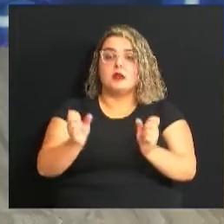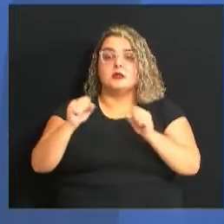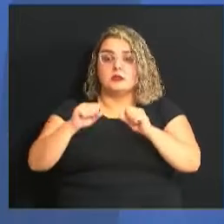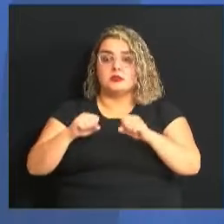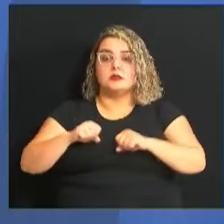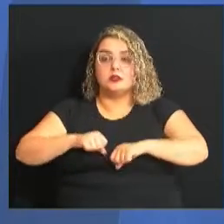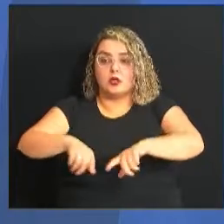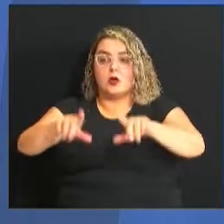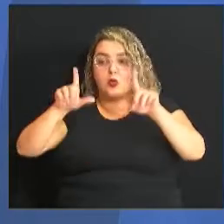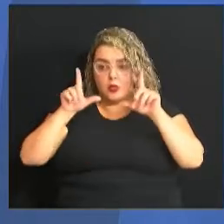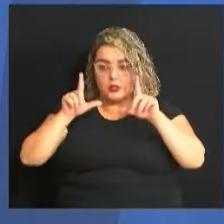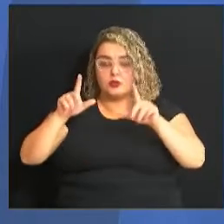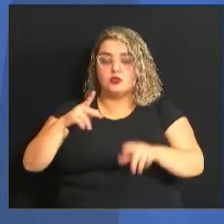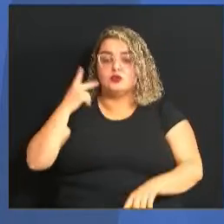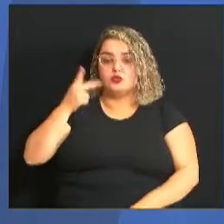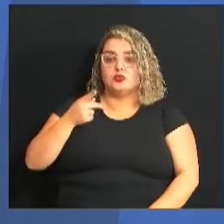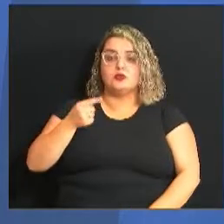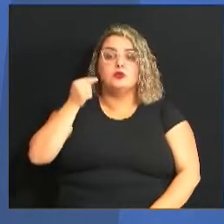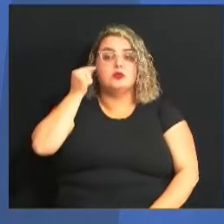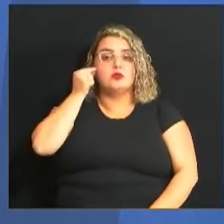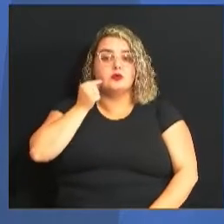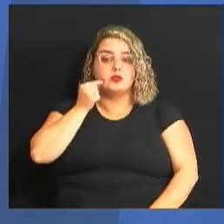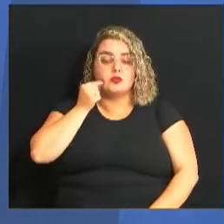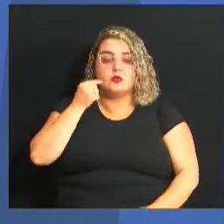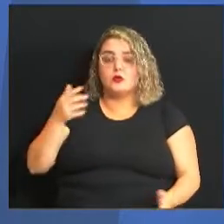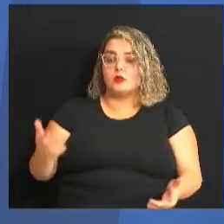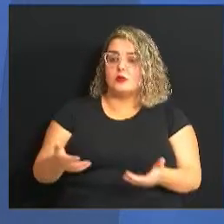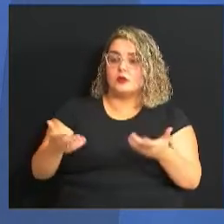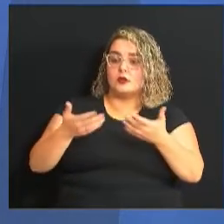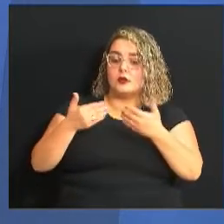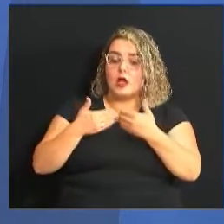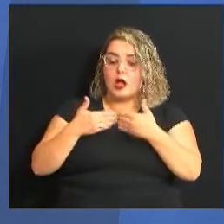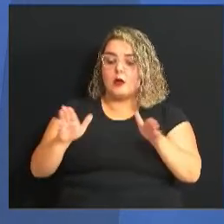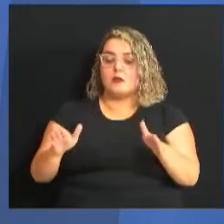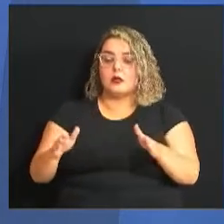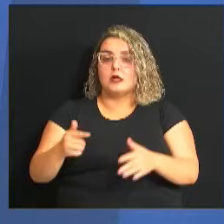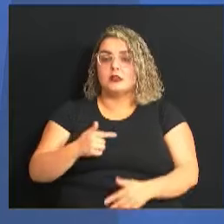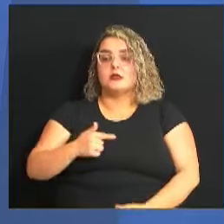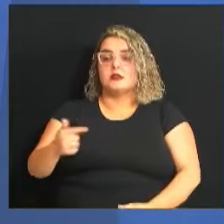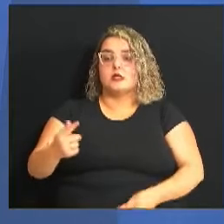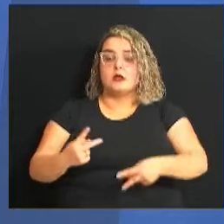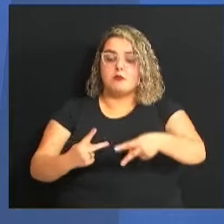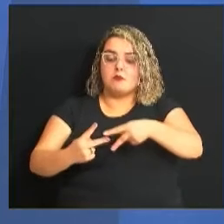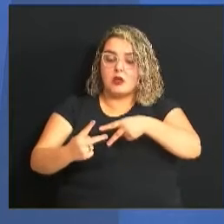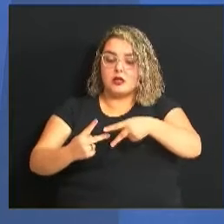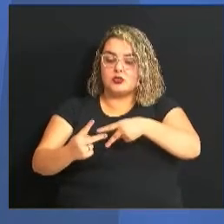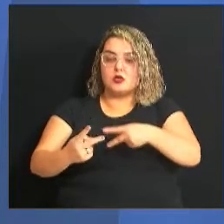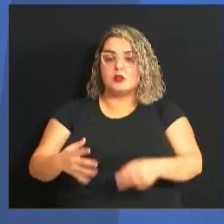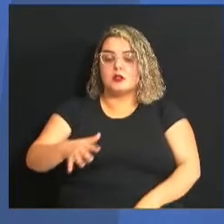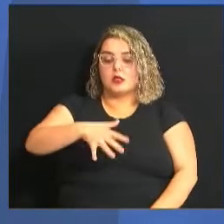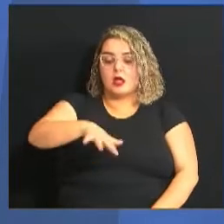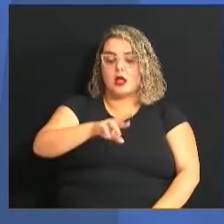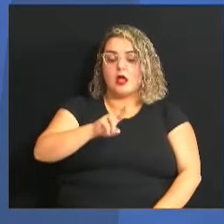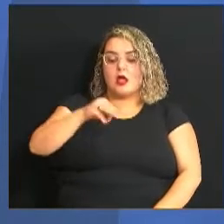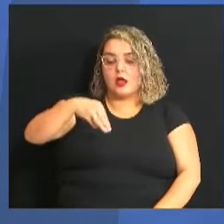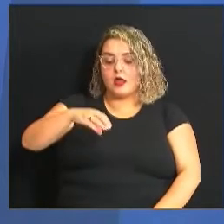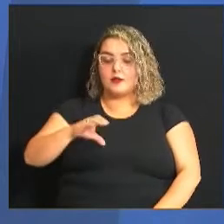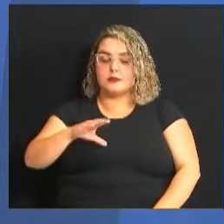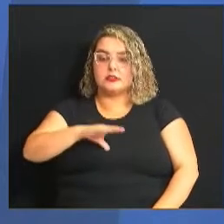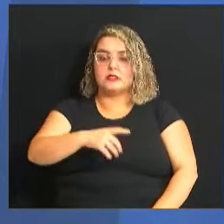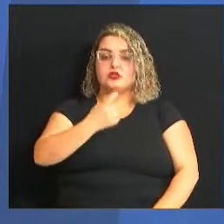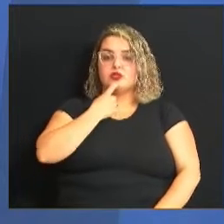por iniciativa do vereador Marcelo Silva foi a abertura da Semana Maçônica da região metropolitana de